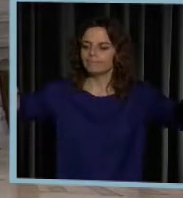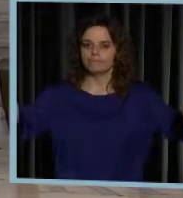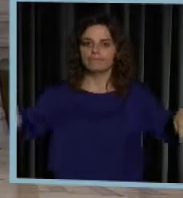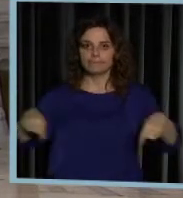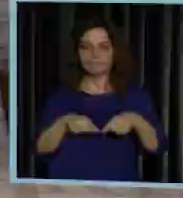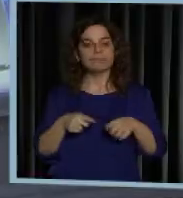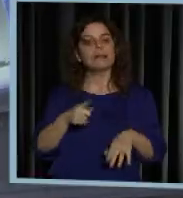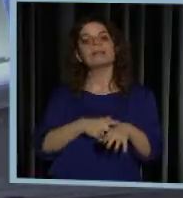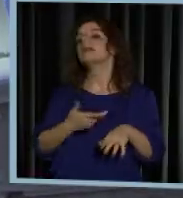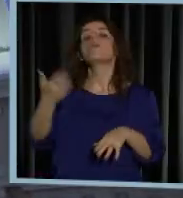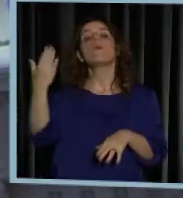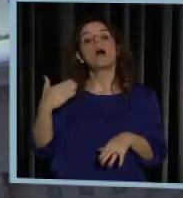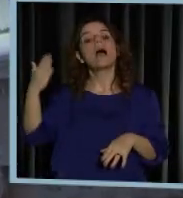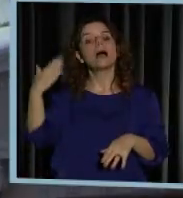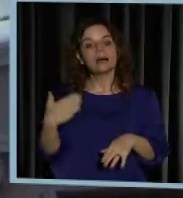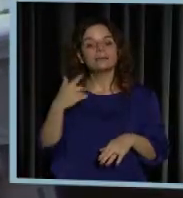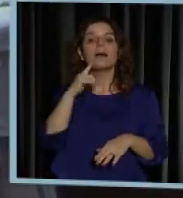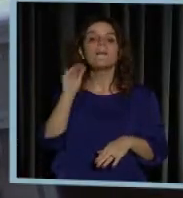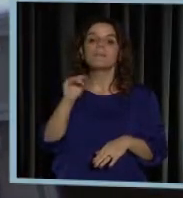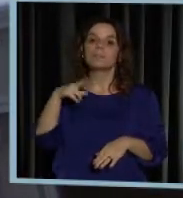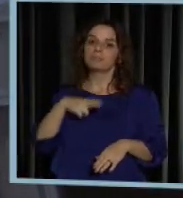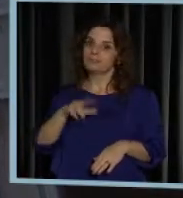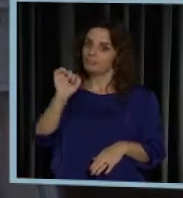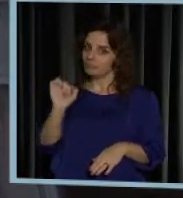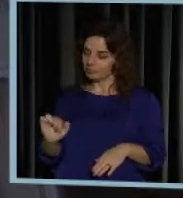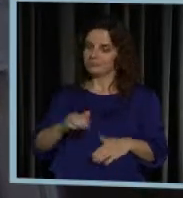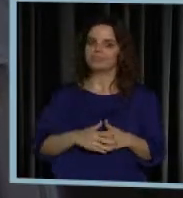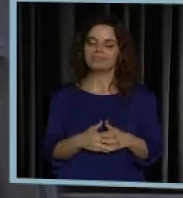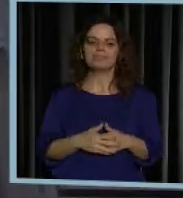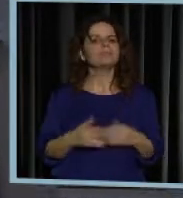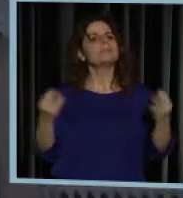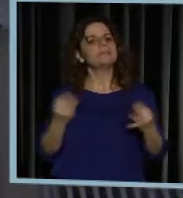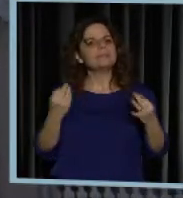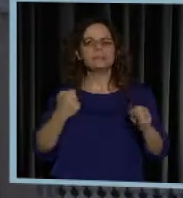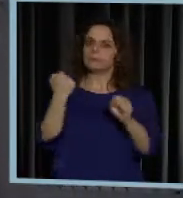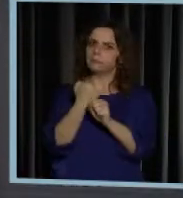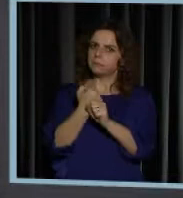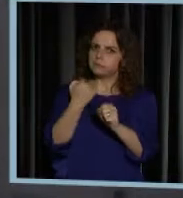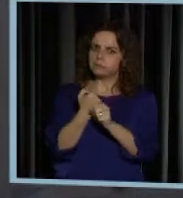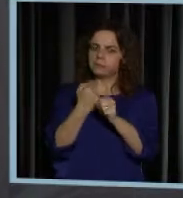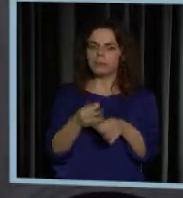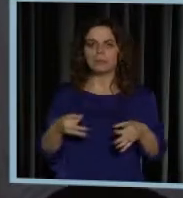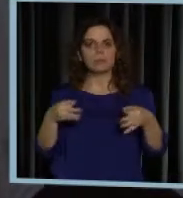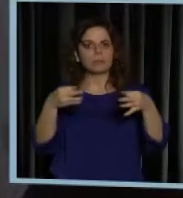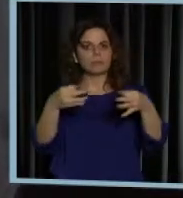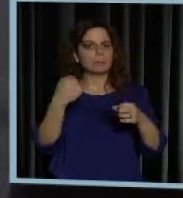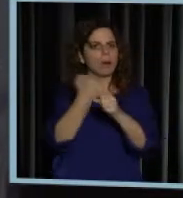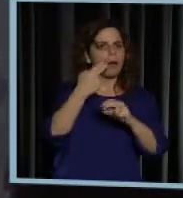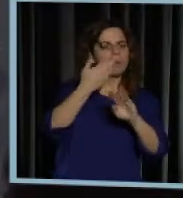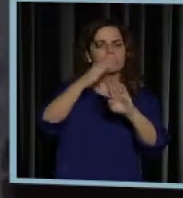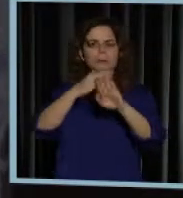nessa altura, a pertença do Banco de Portugal. Uma vez que estas obras vão sendo proteladas